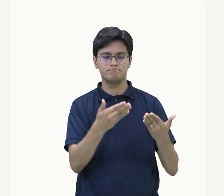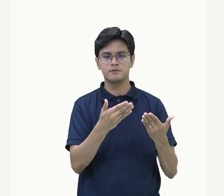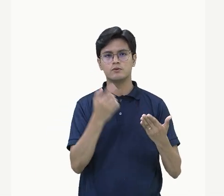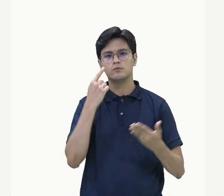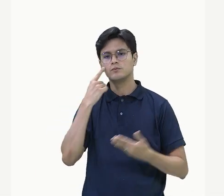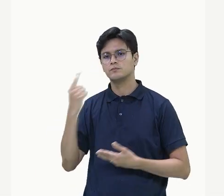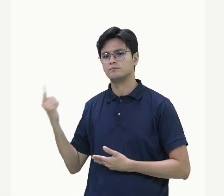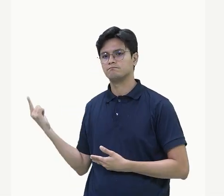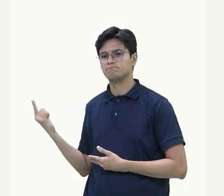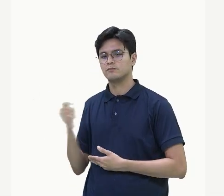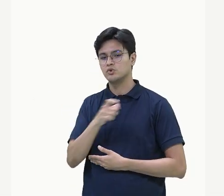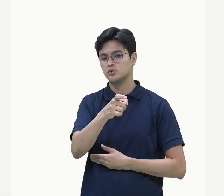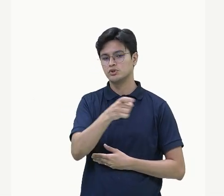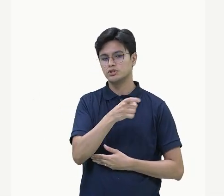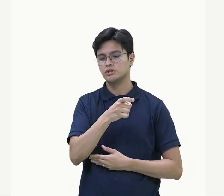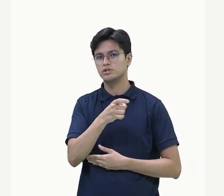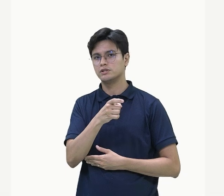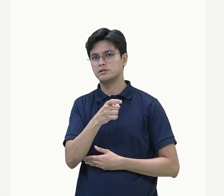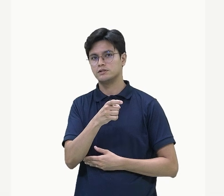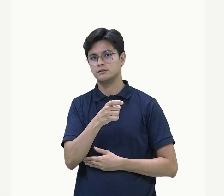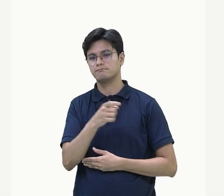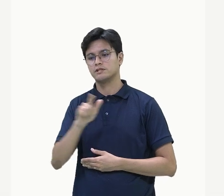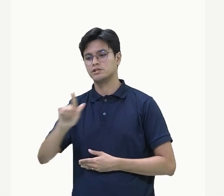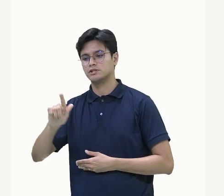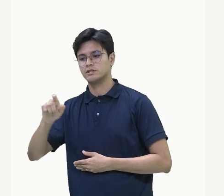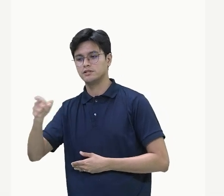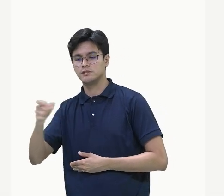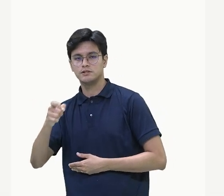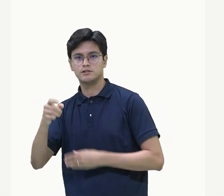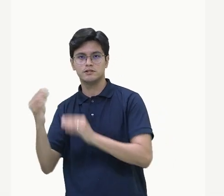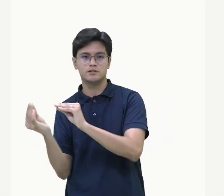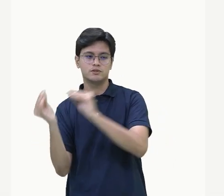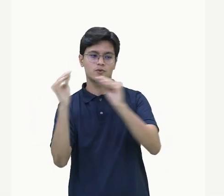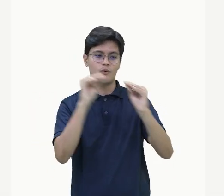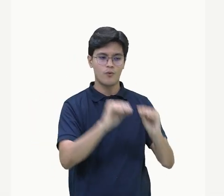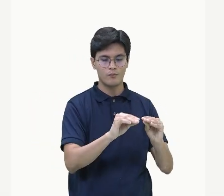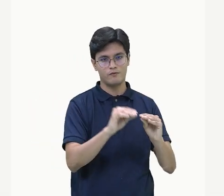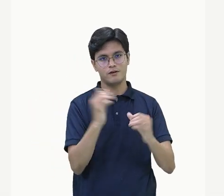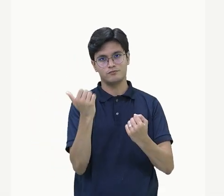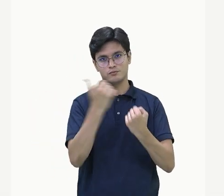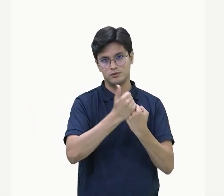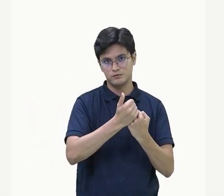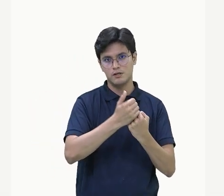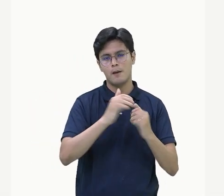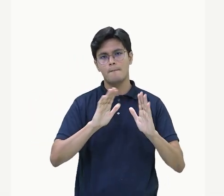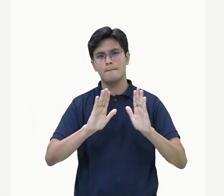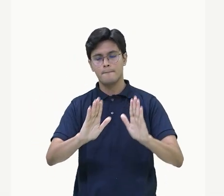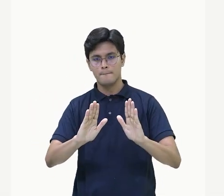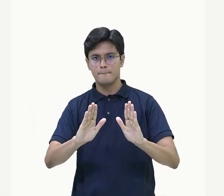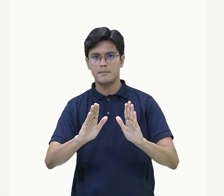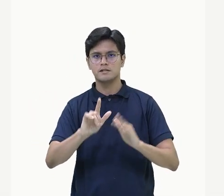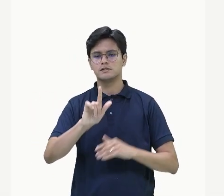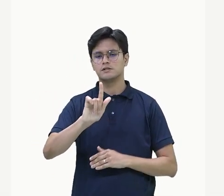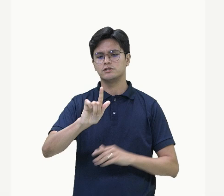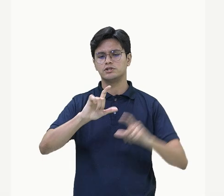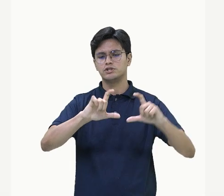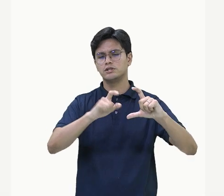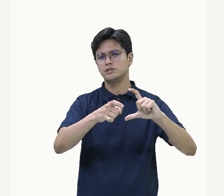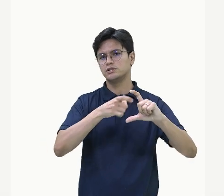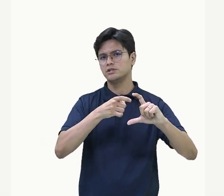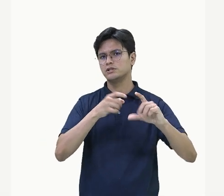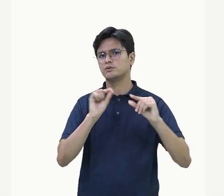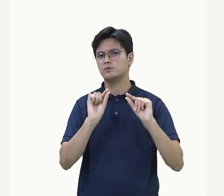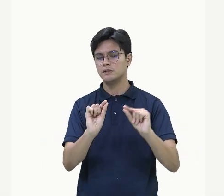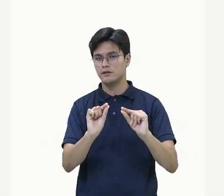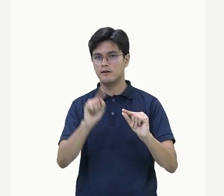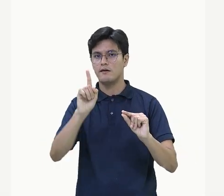a gente vai colocar g de x, ok? Mas quem é o g de x? É o